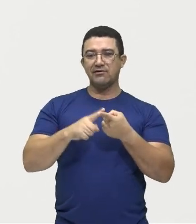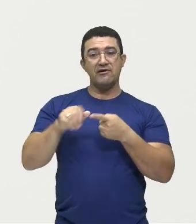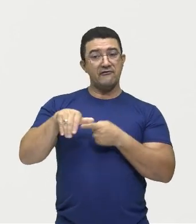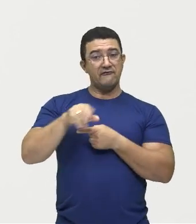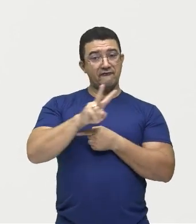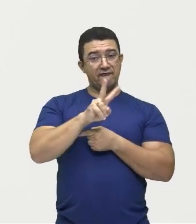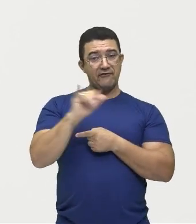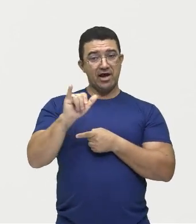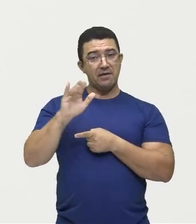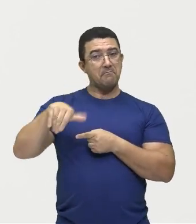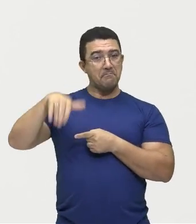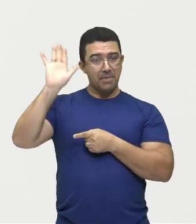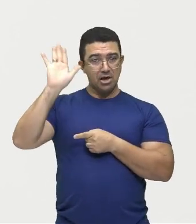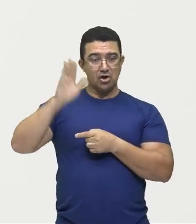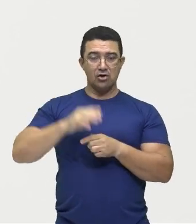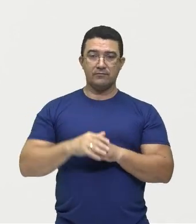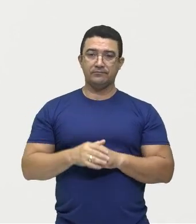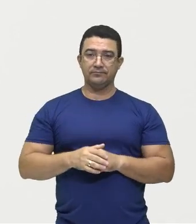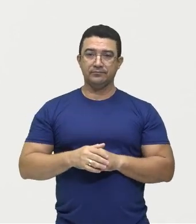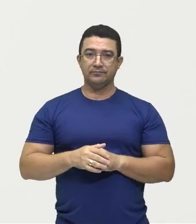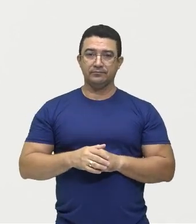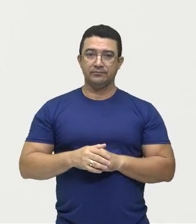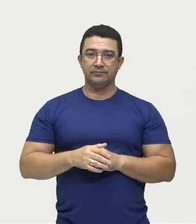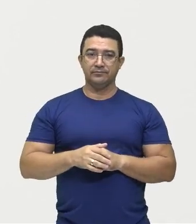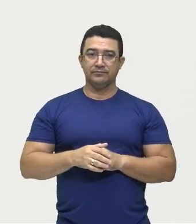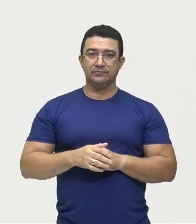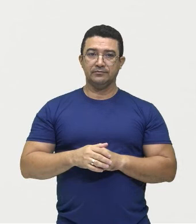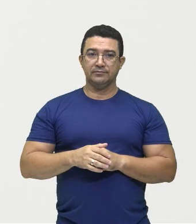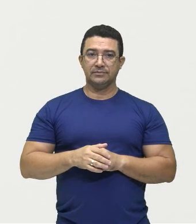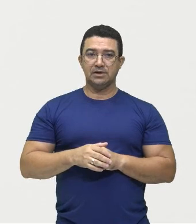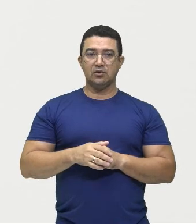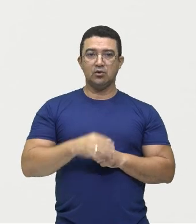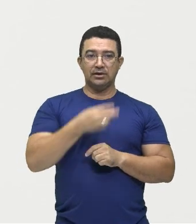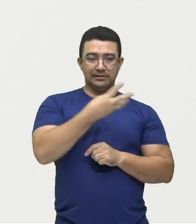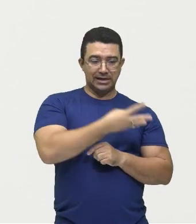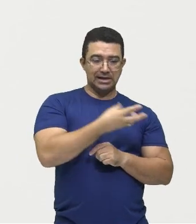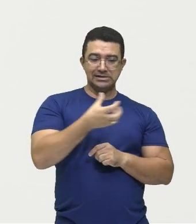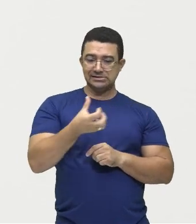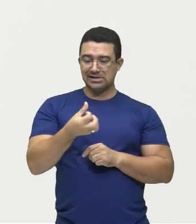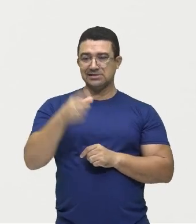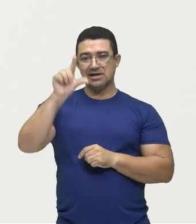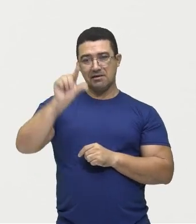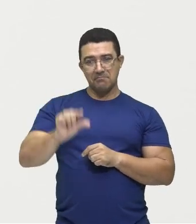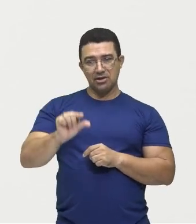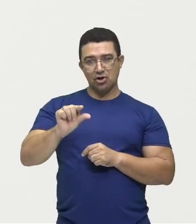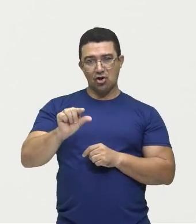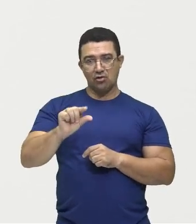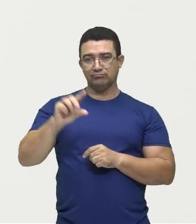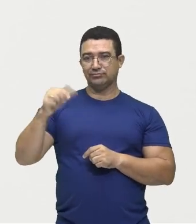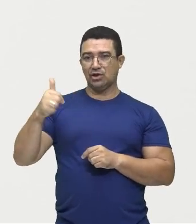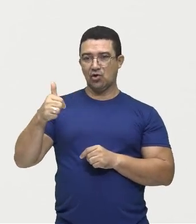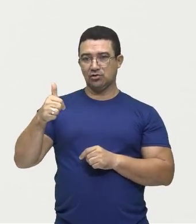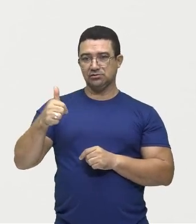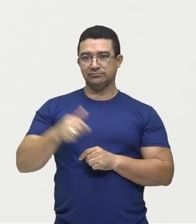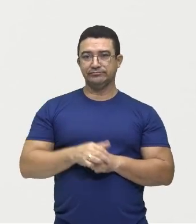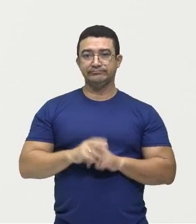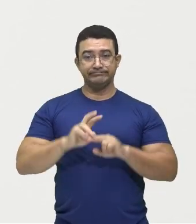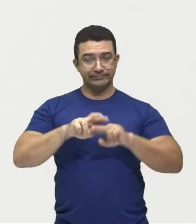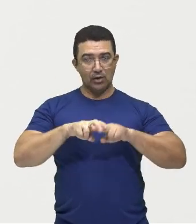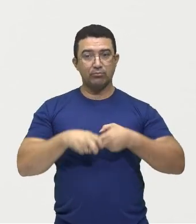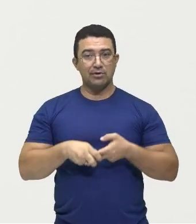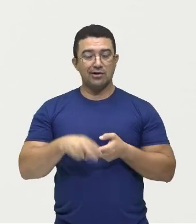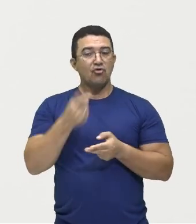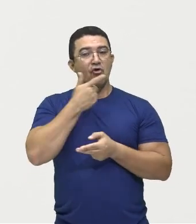né? Somando os dois lados, teria que dar maior que 11 e não deu, deu menor. Então, por esse motivo, tá, eu